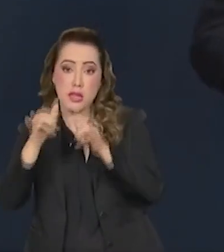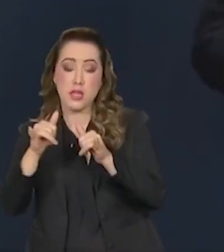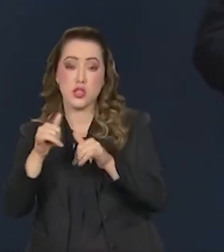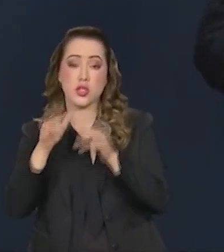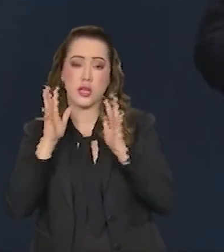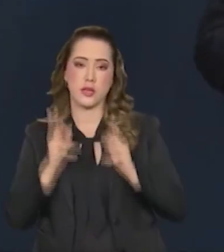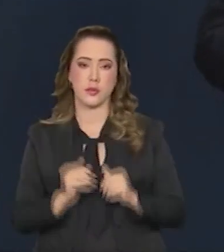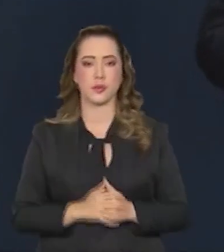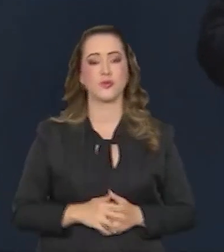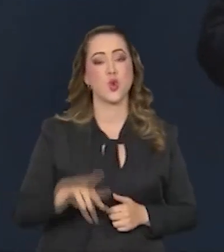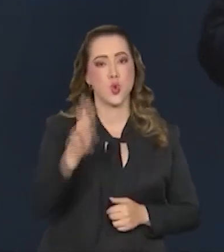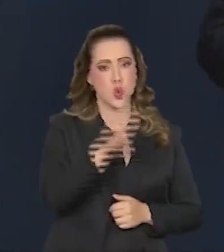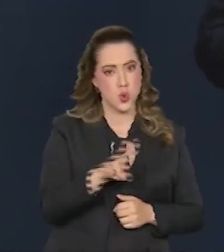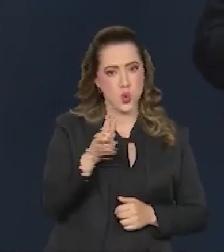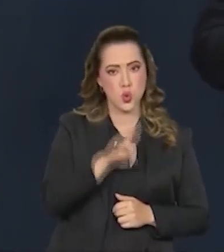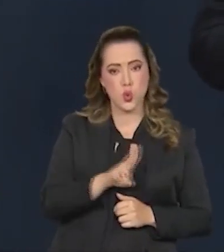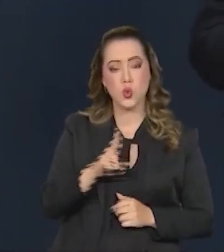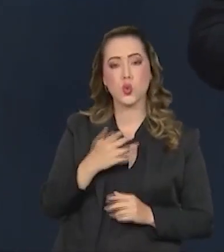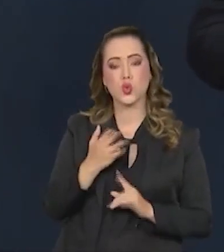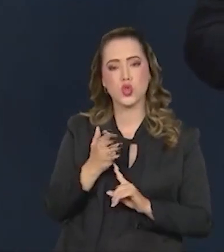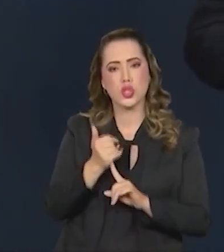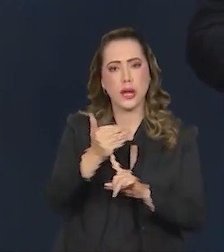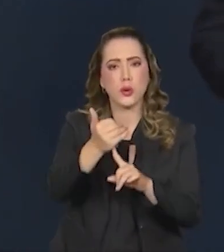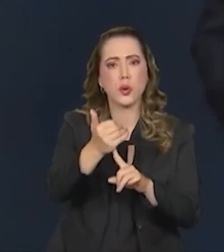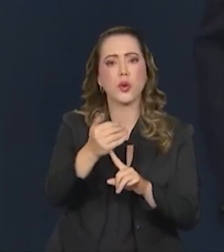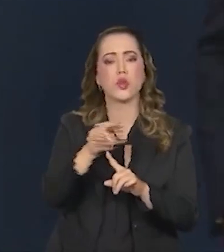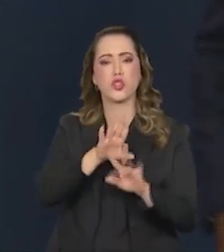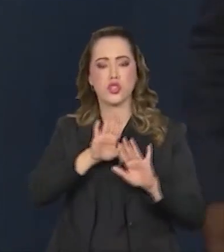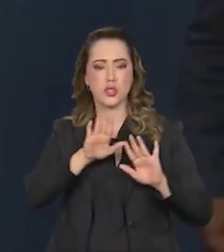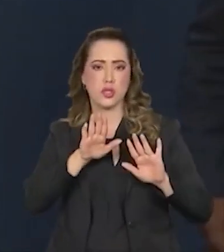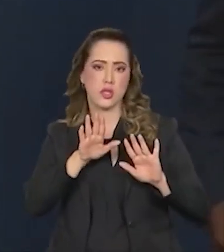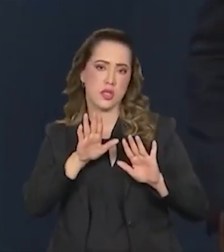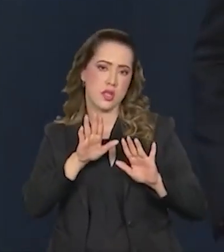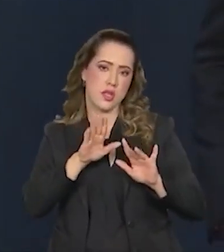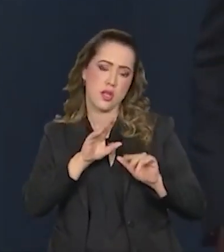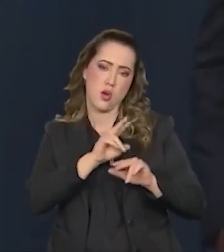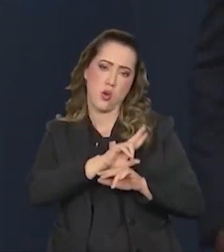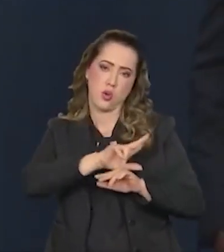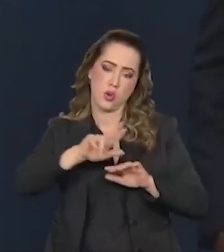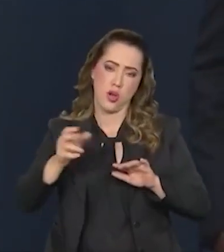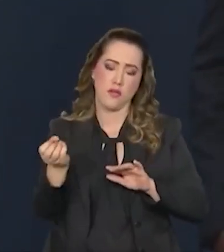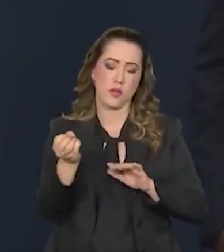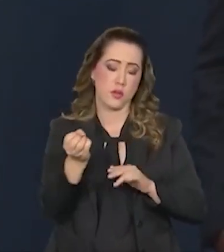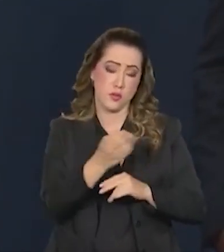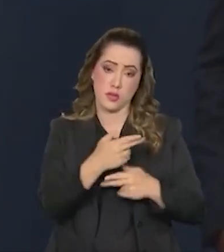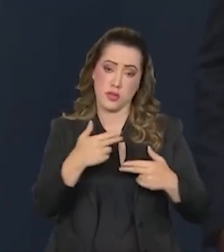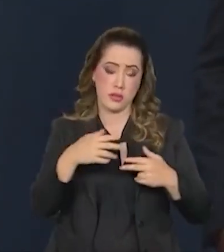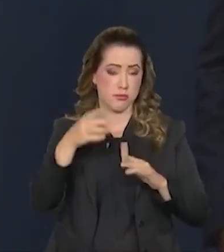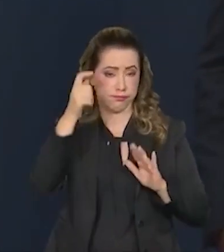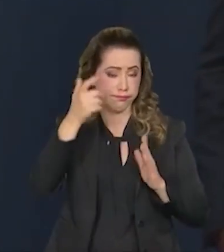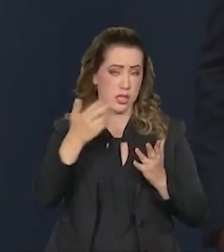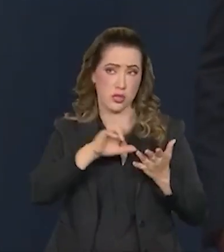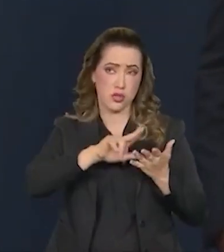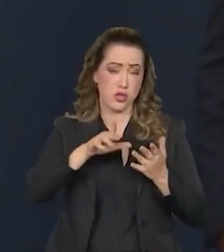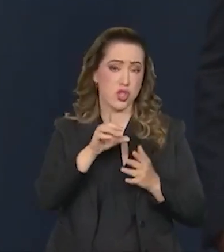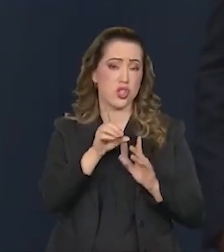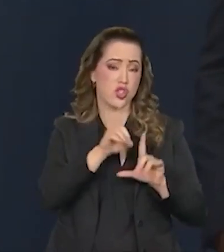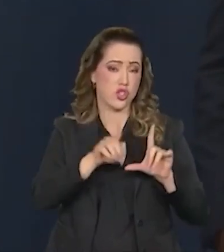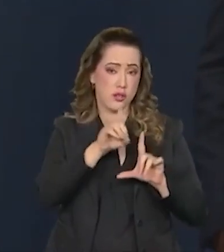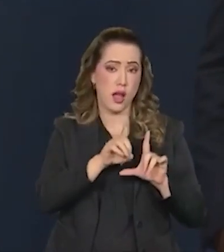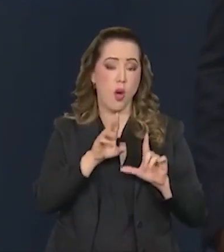da tecnologia e das transições digital em prol do trabalho decente. Esta iniciativa, presidente